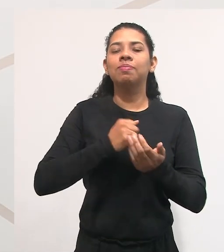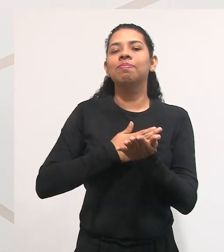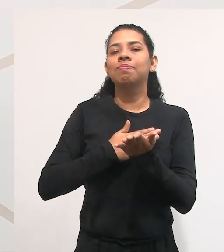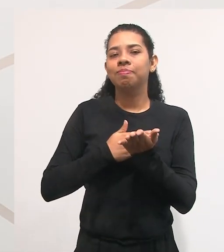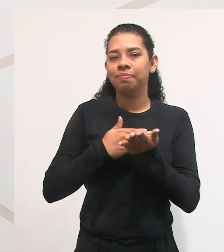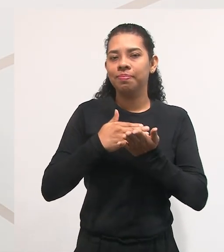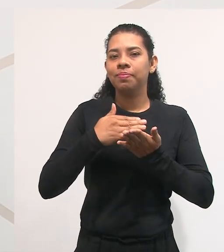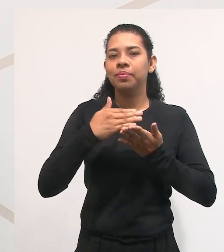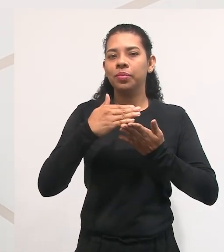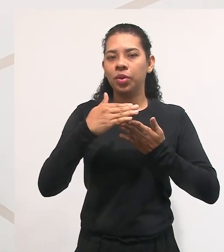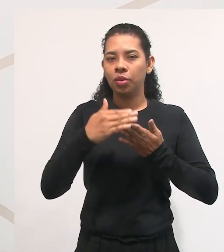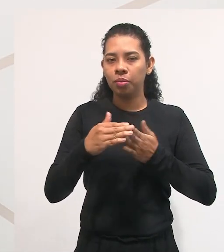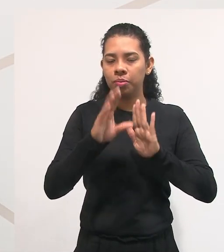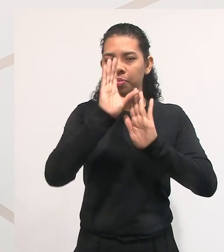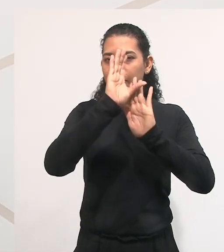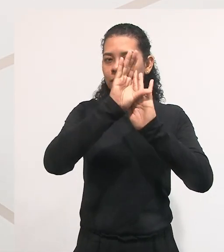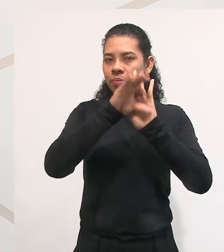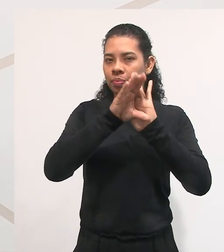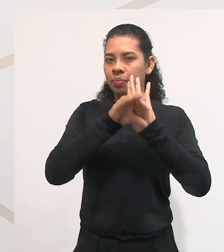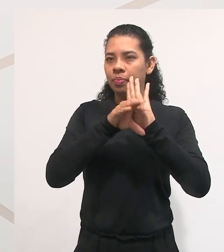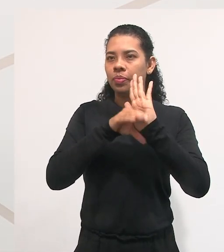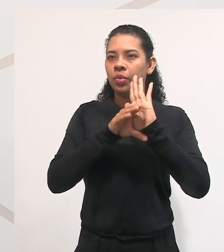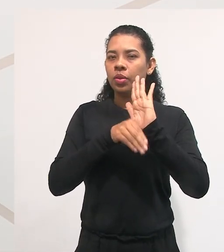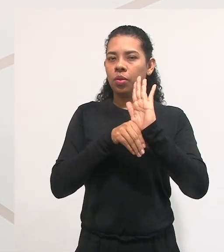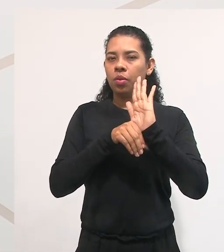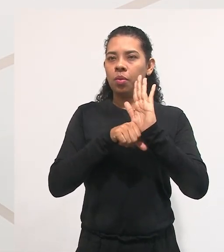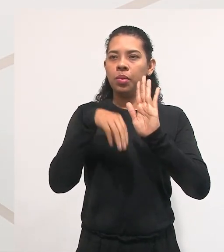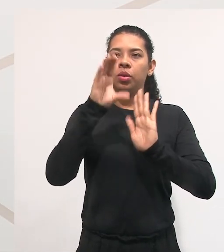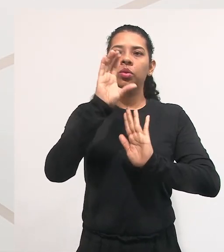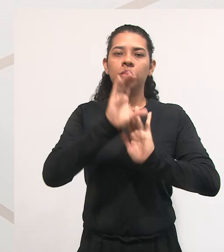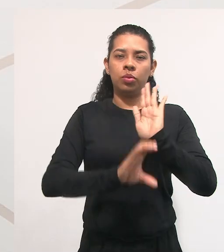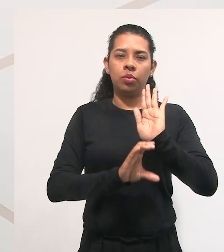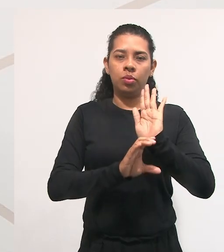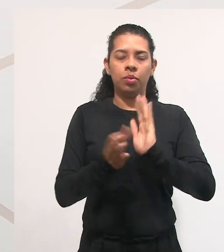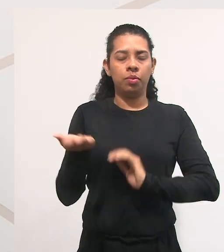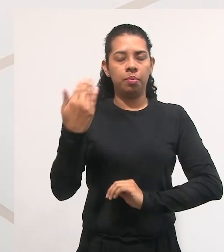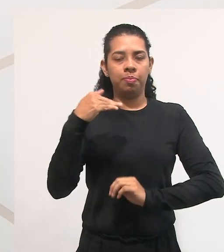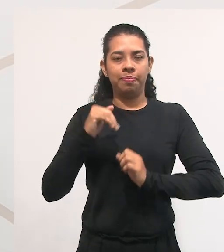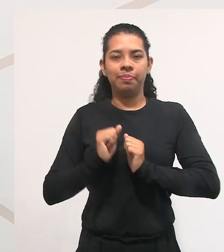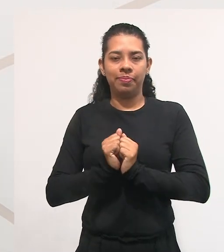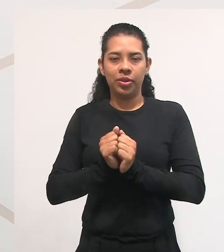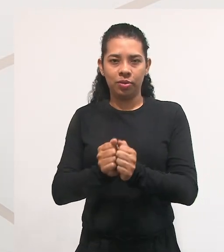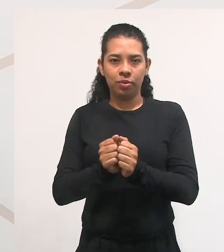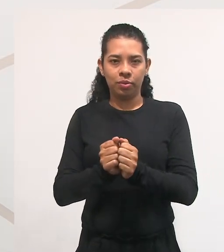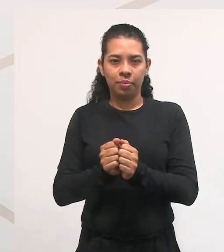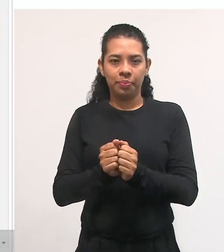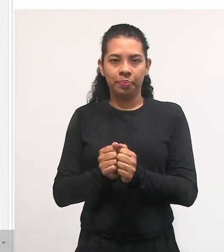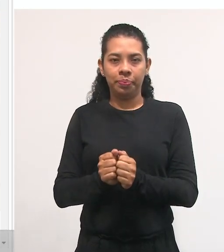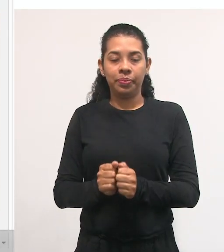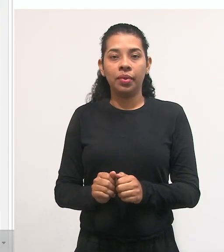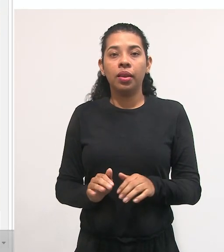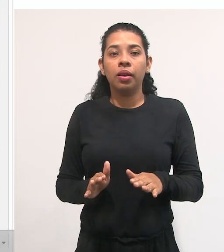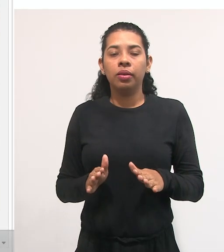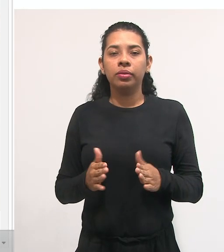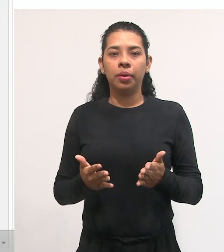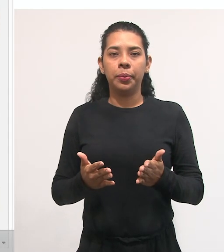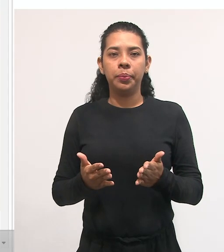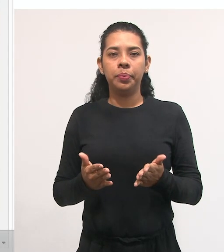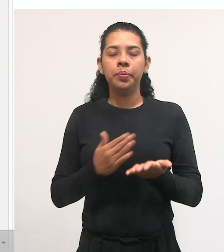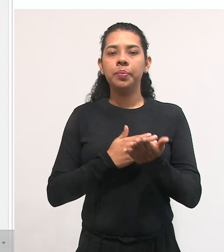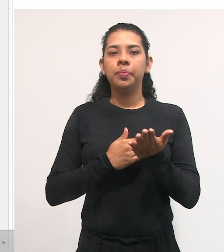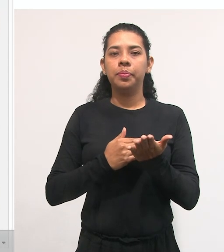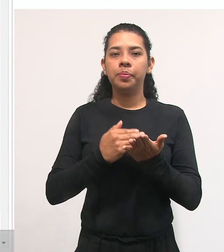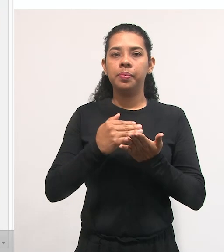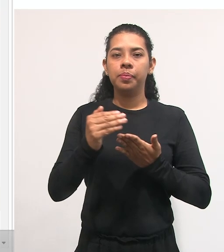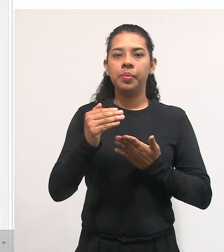gente se propõe é começar justamente pelos conceitos iniciais de currículo então acompanha aqui comigo bom